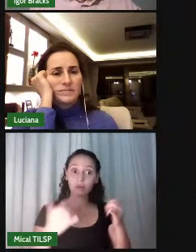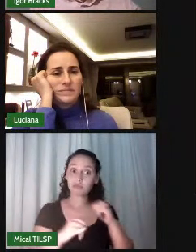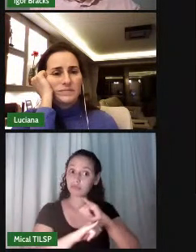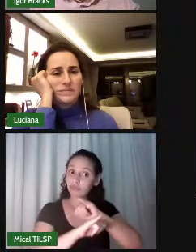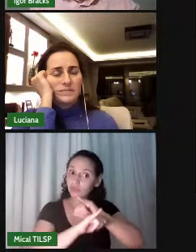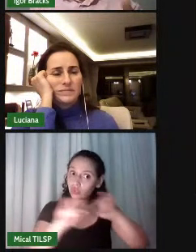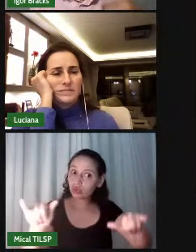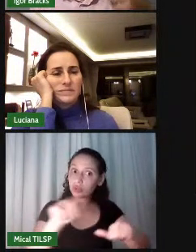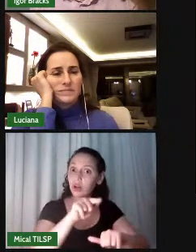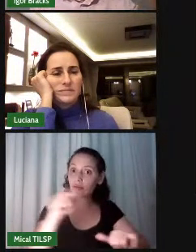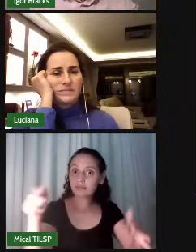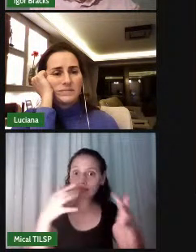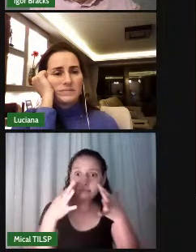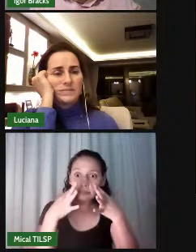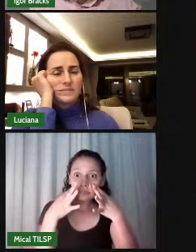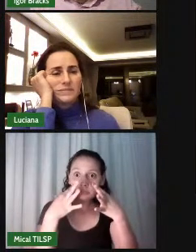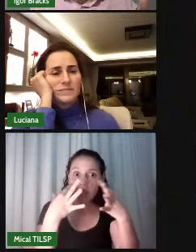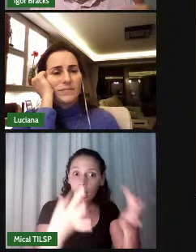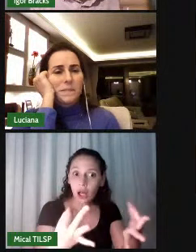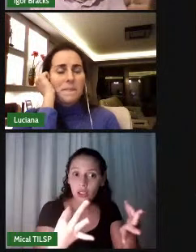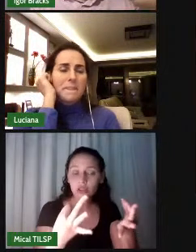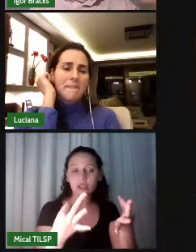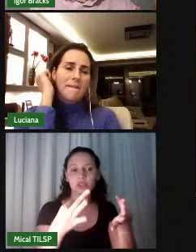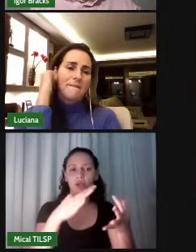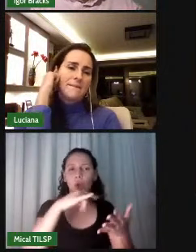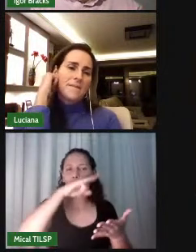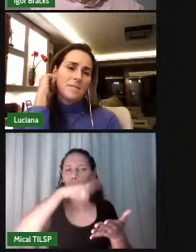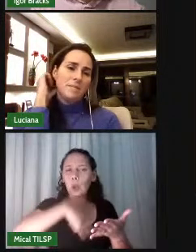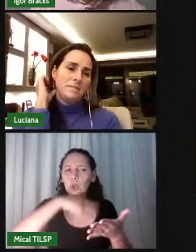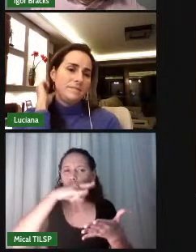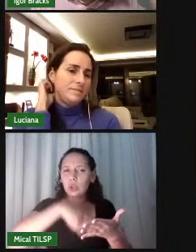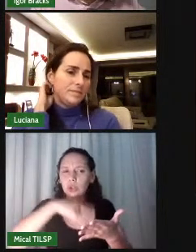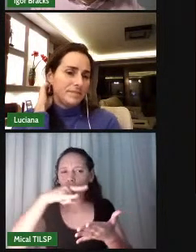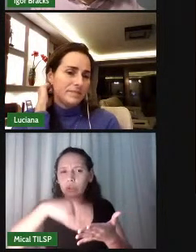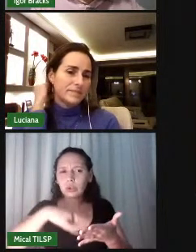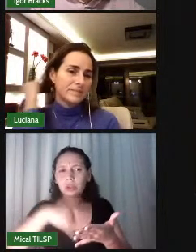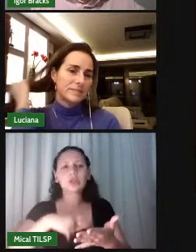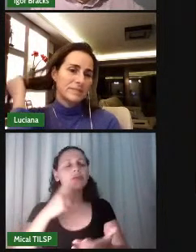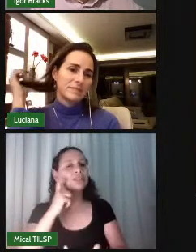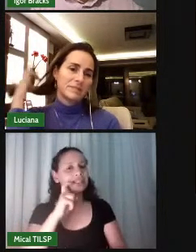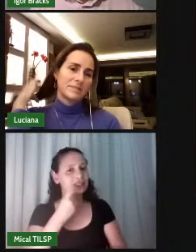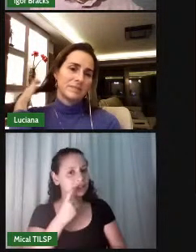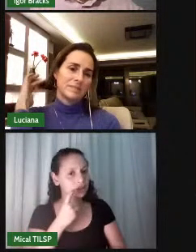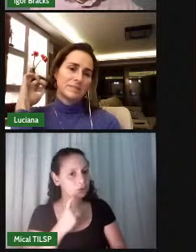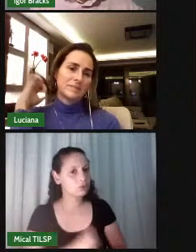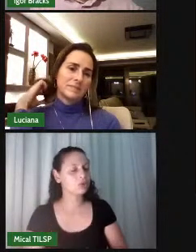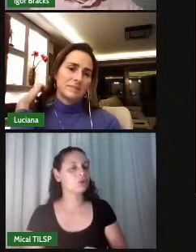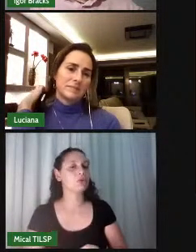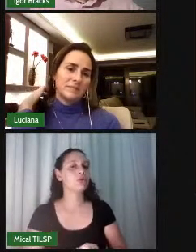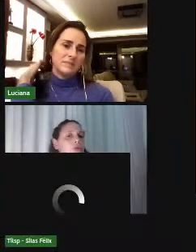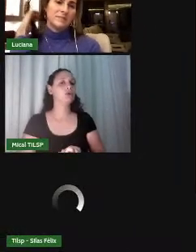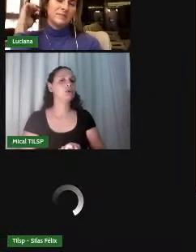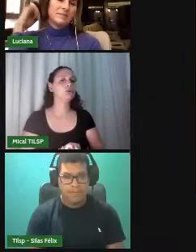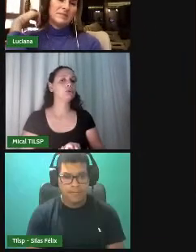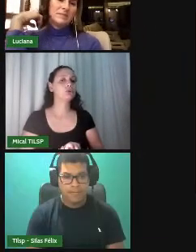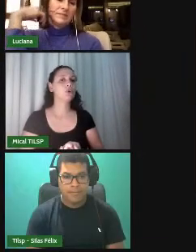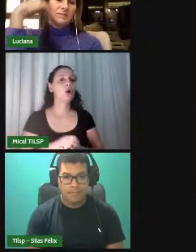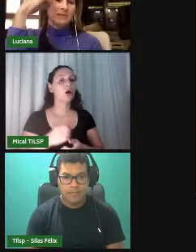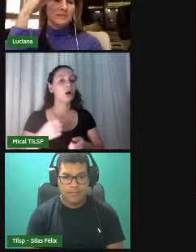da questão de prontuário odontológico, de documentação, é imprescindível isso, tá?